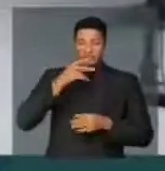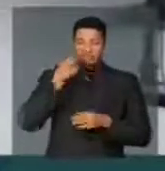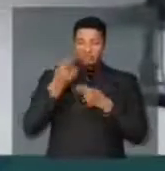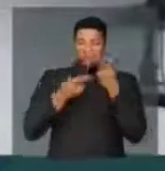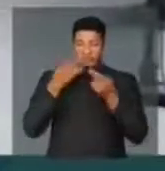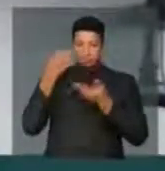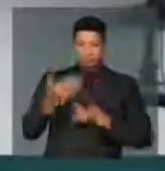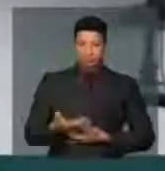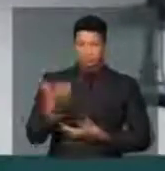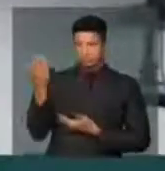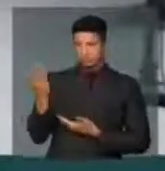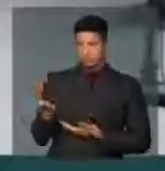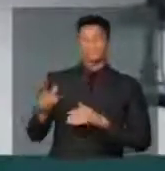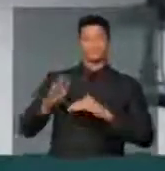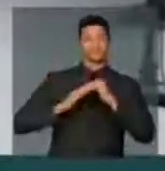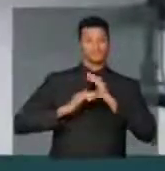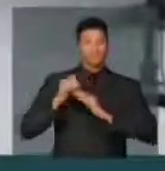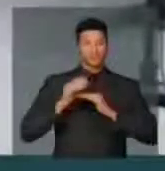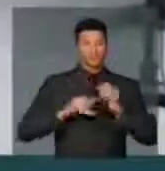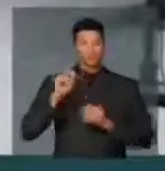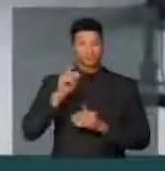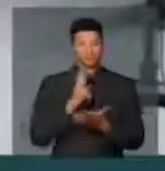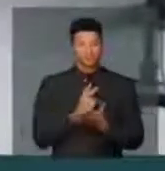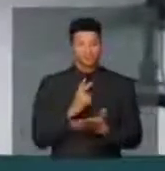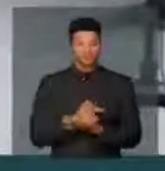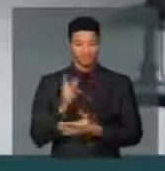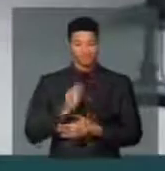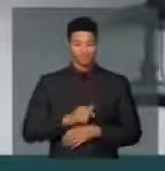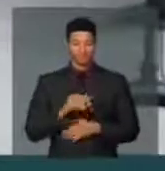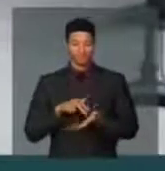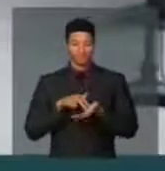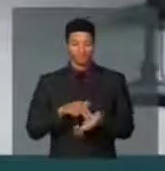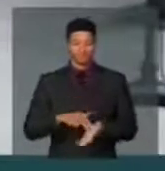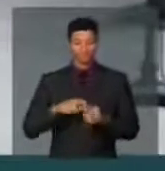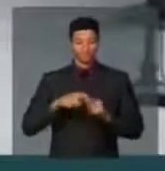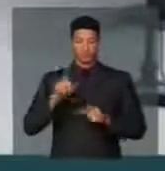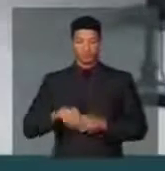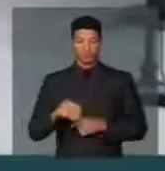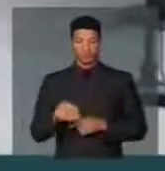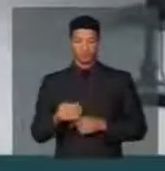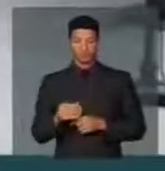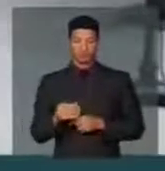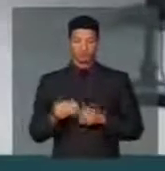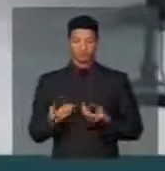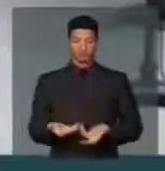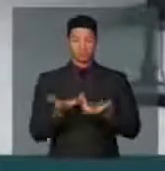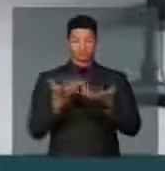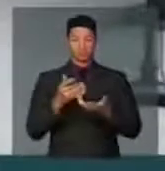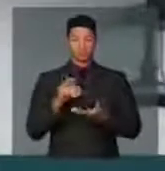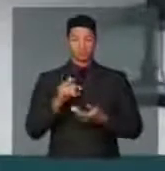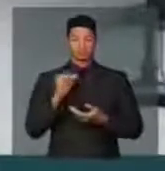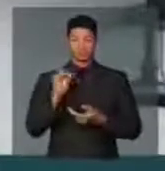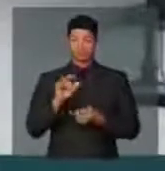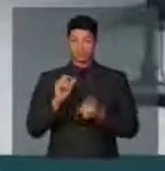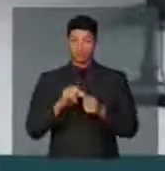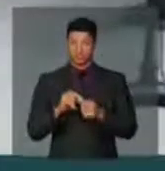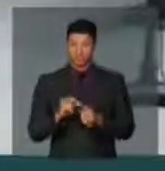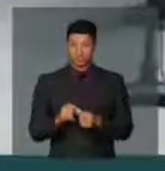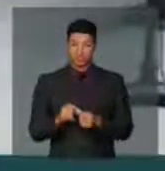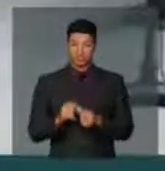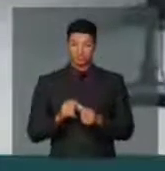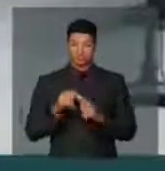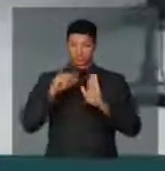faz é um discurso que, ao mesmo tempo, é consistente, mas é tempestivo. Vossa Excelência está fazendo uma análise